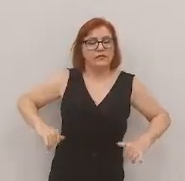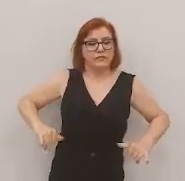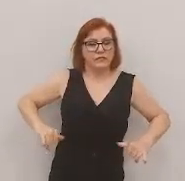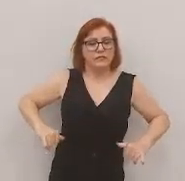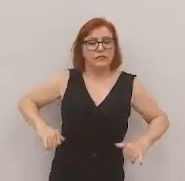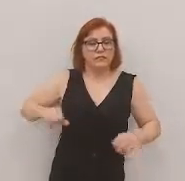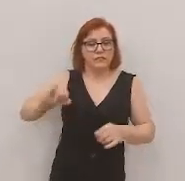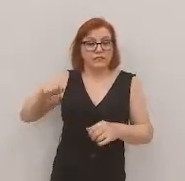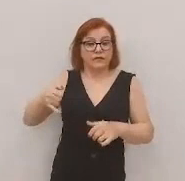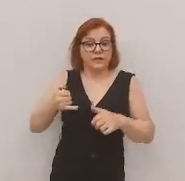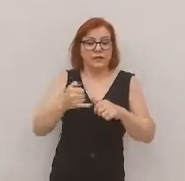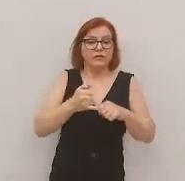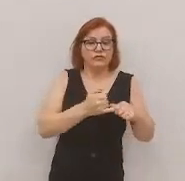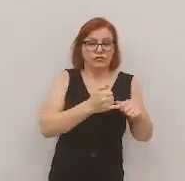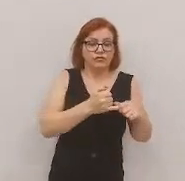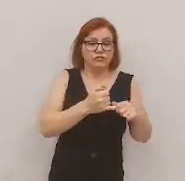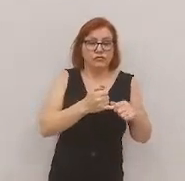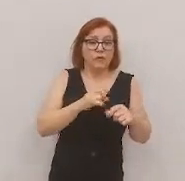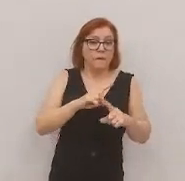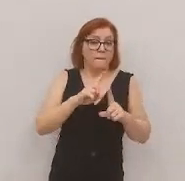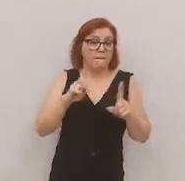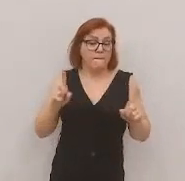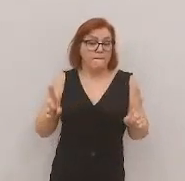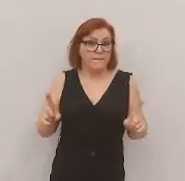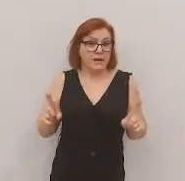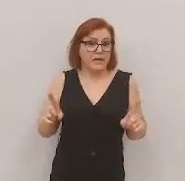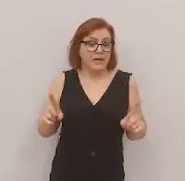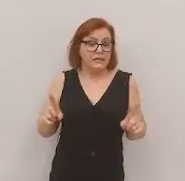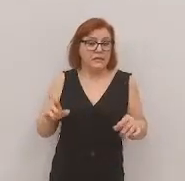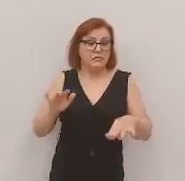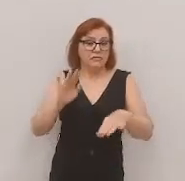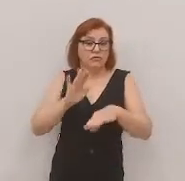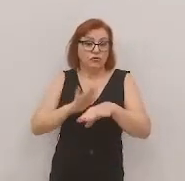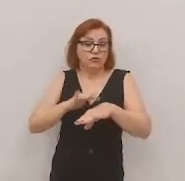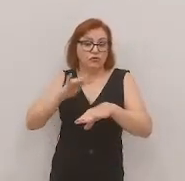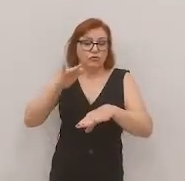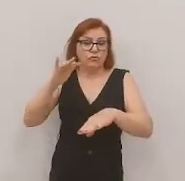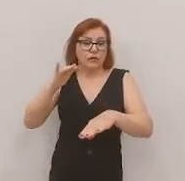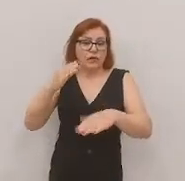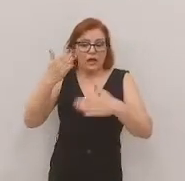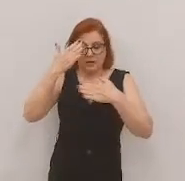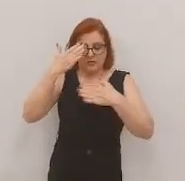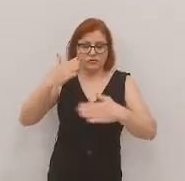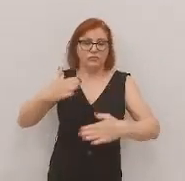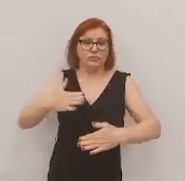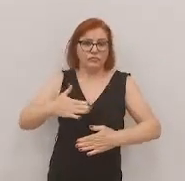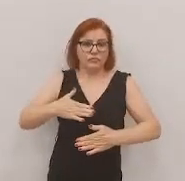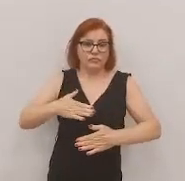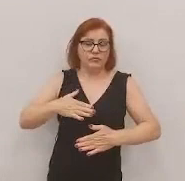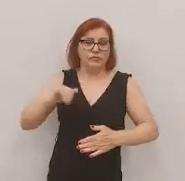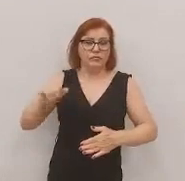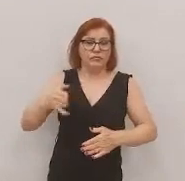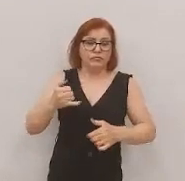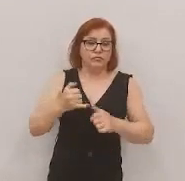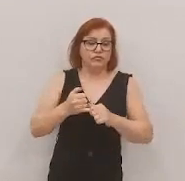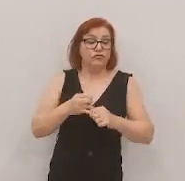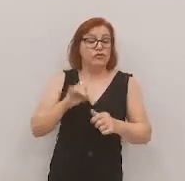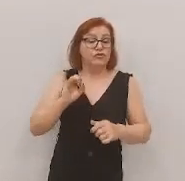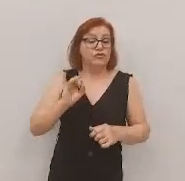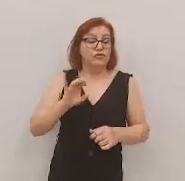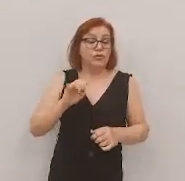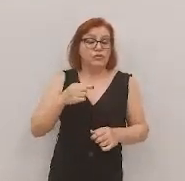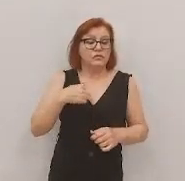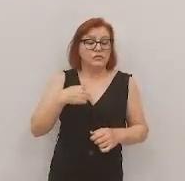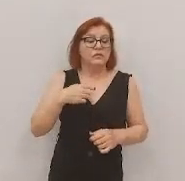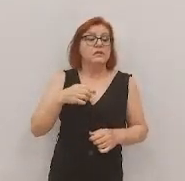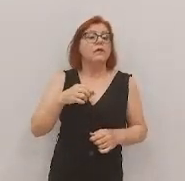Jó sem a minha permissão. Não pode tocar no corpo de Jó sem a minha